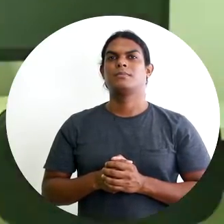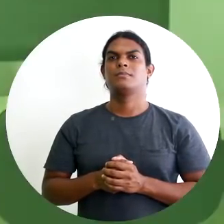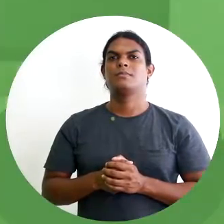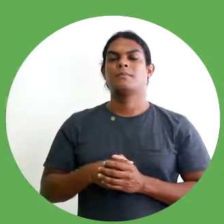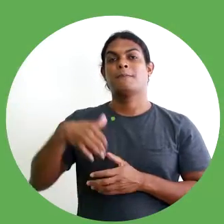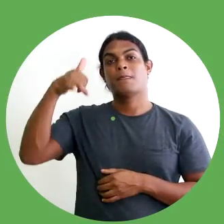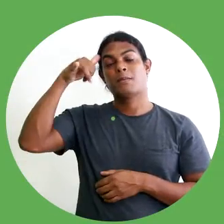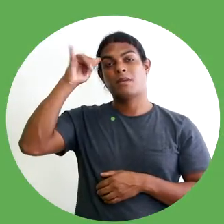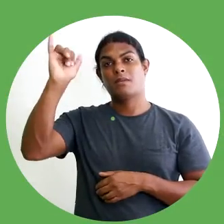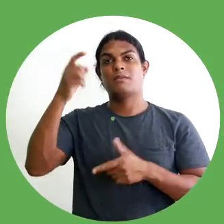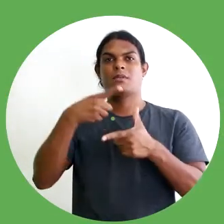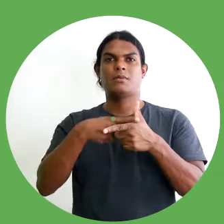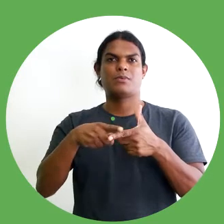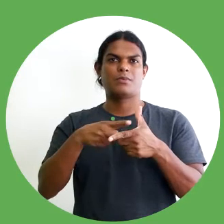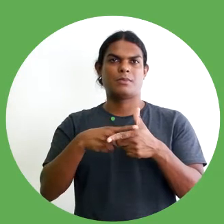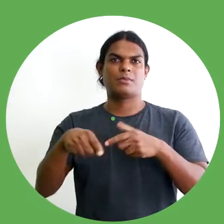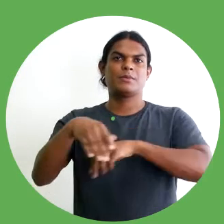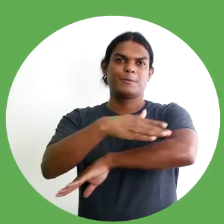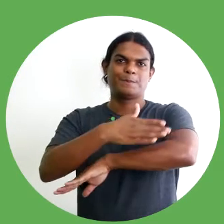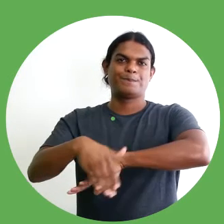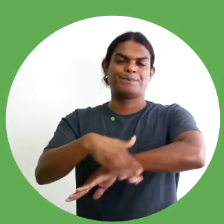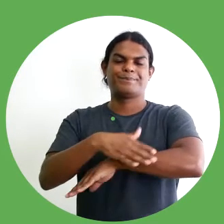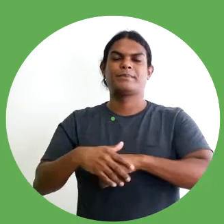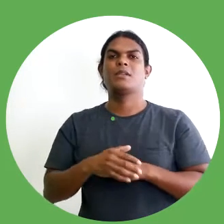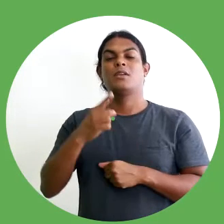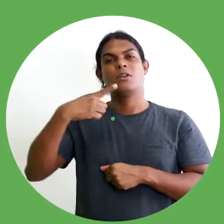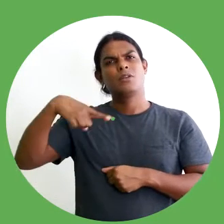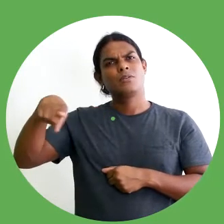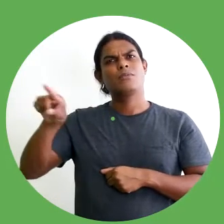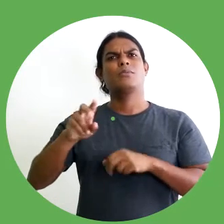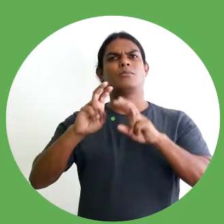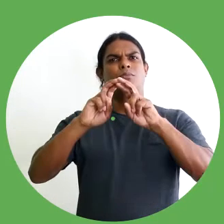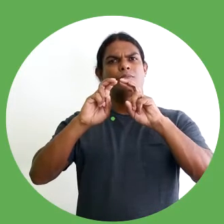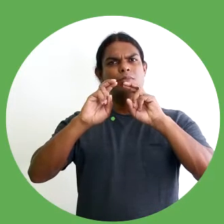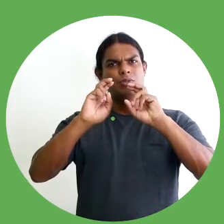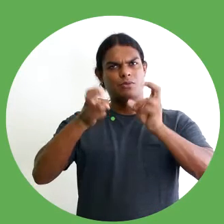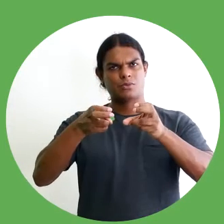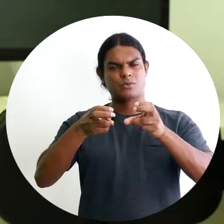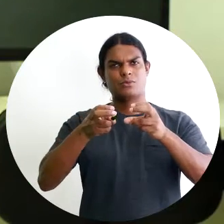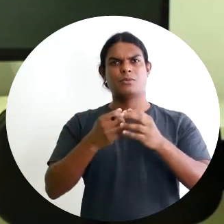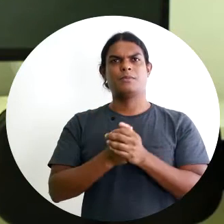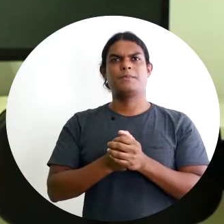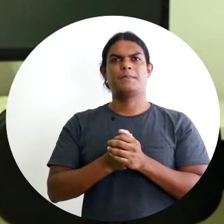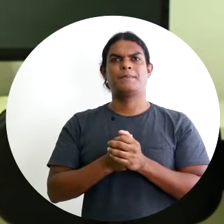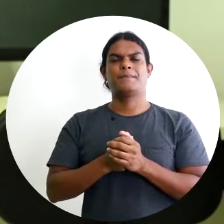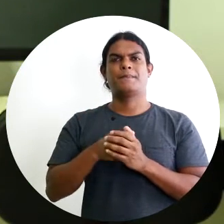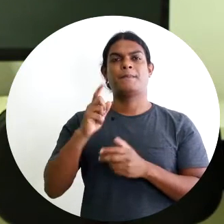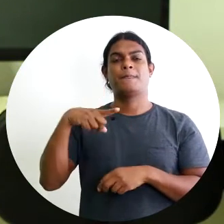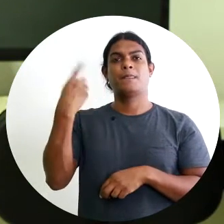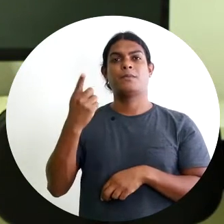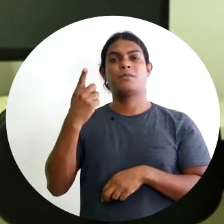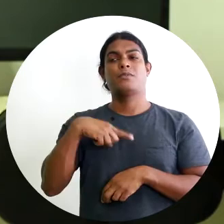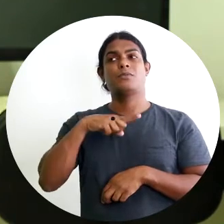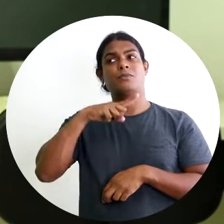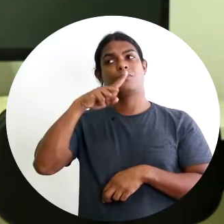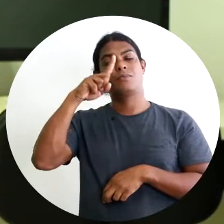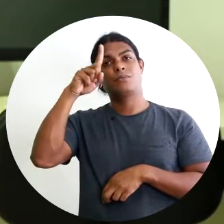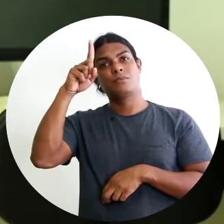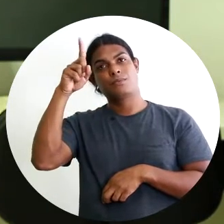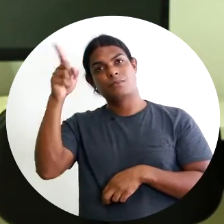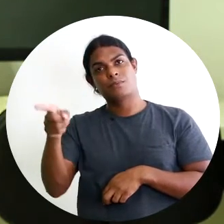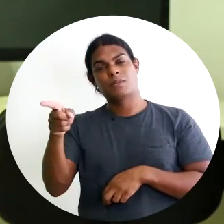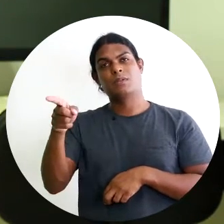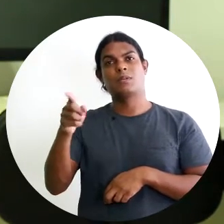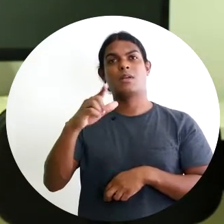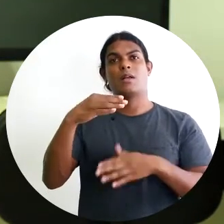metrô, e do metrô a gente foi direto para a parte central, o metrô central do